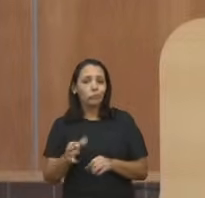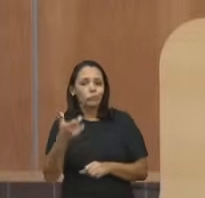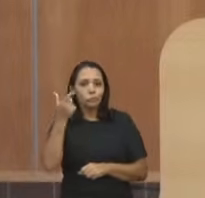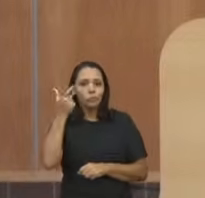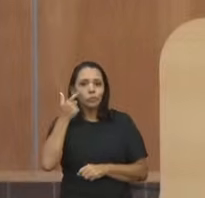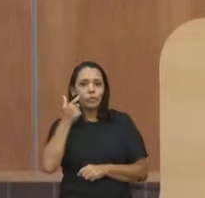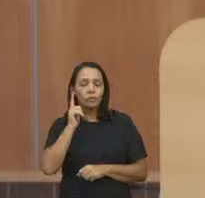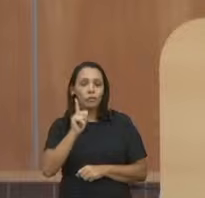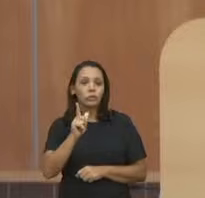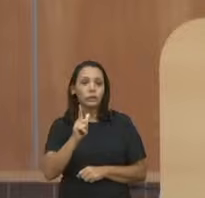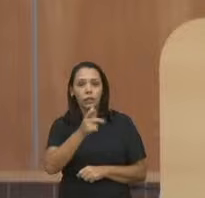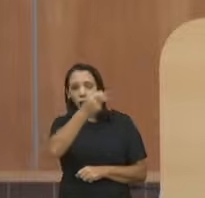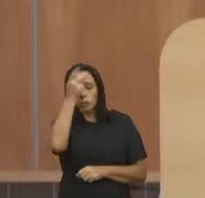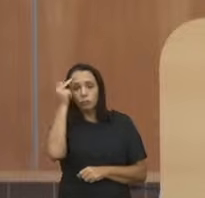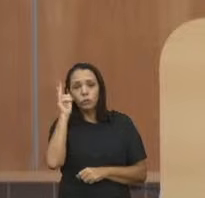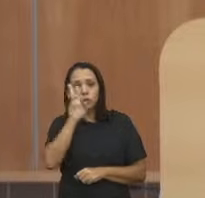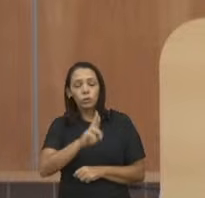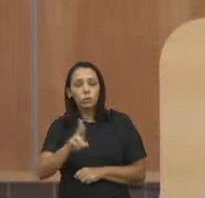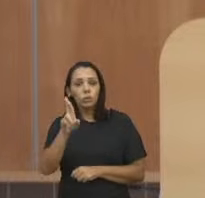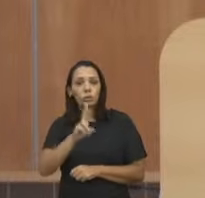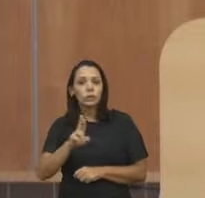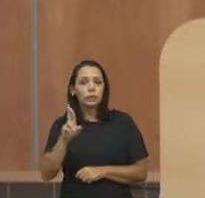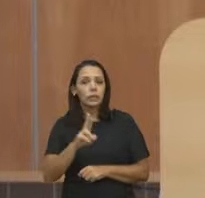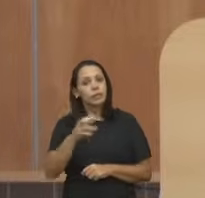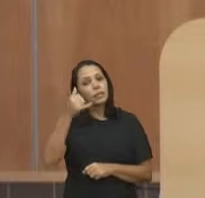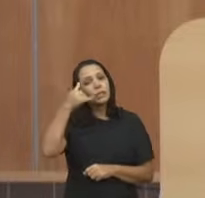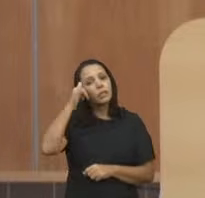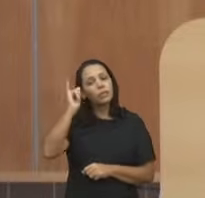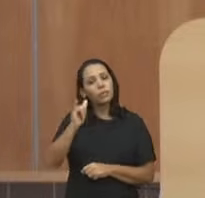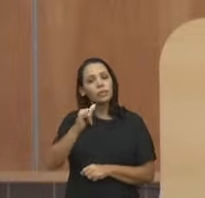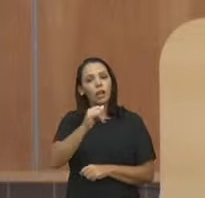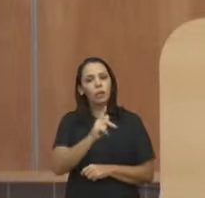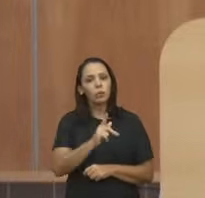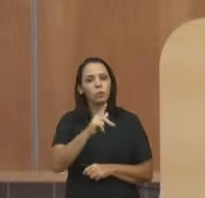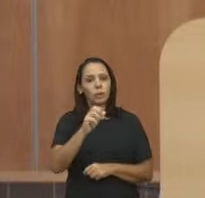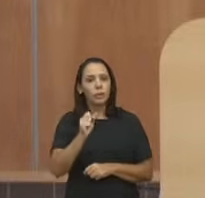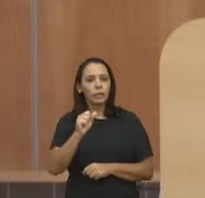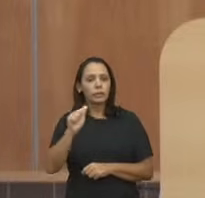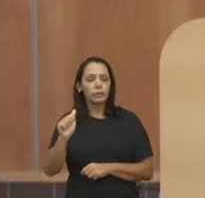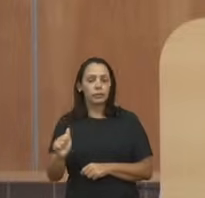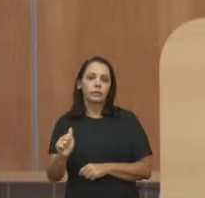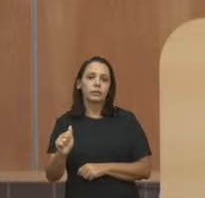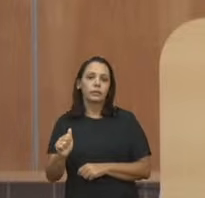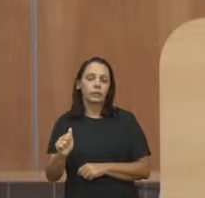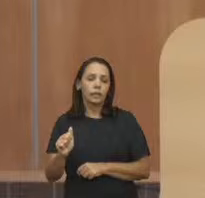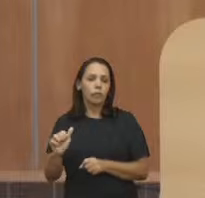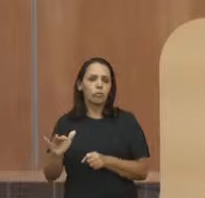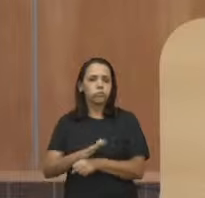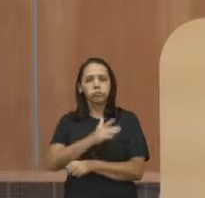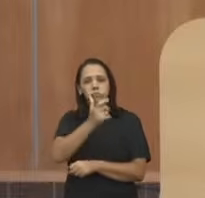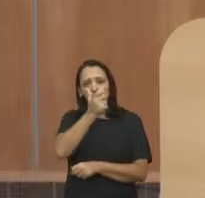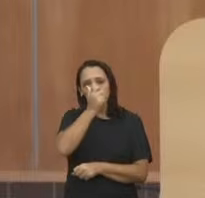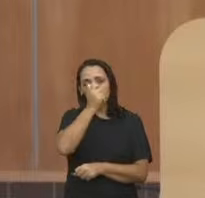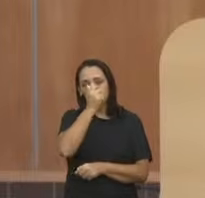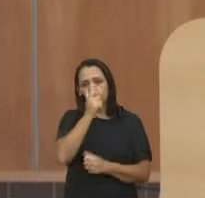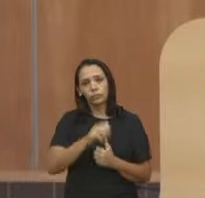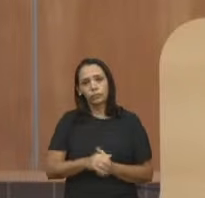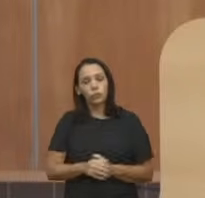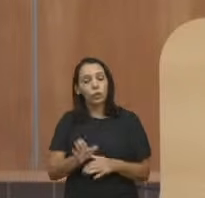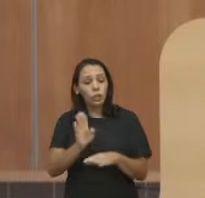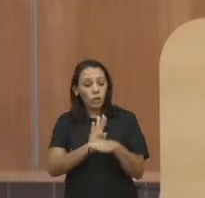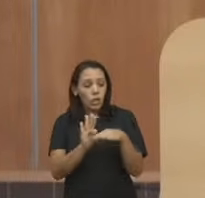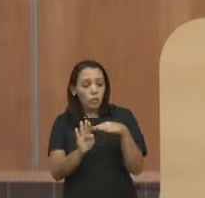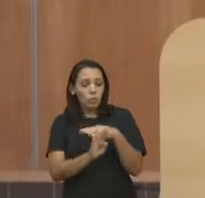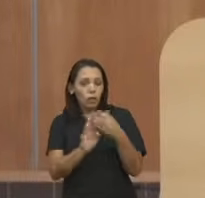conseguir desafogar bastante a região do Parque Santo Antônio. São um bairro antigo da nossa cidade que ficou esquecido por muitos